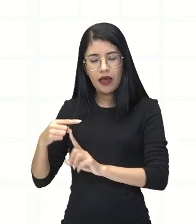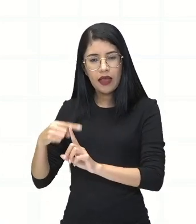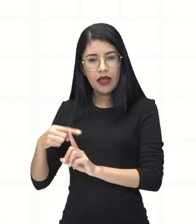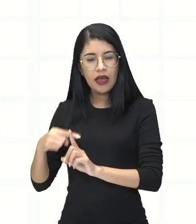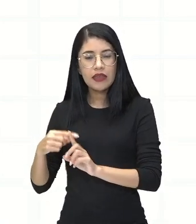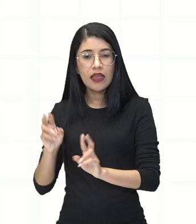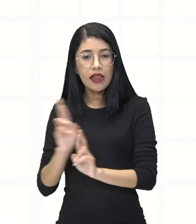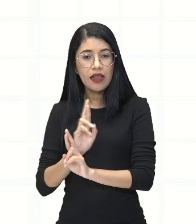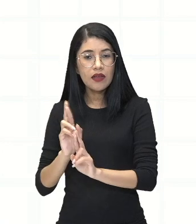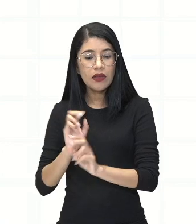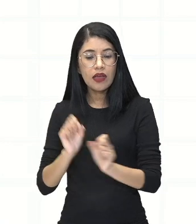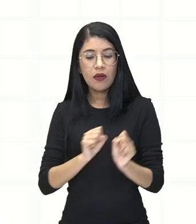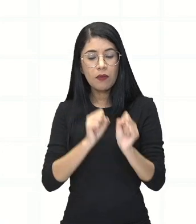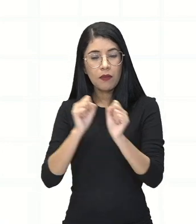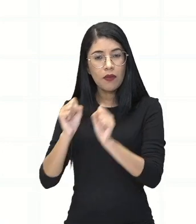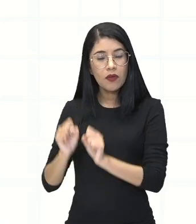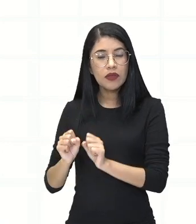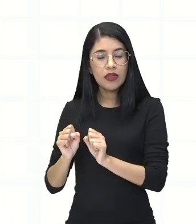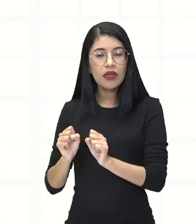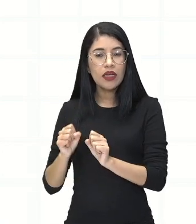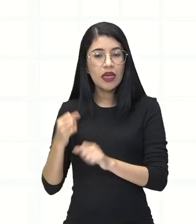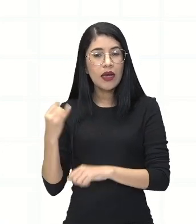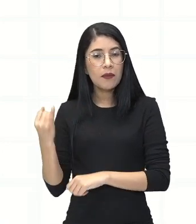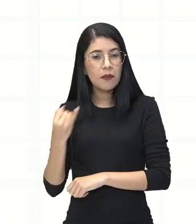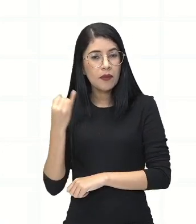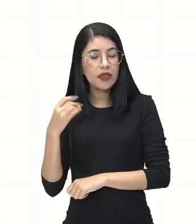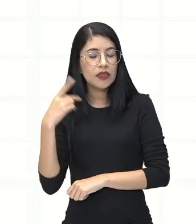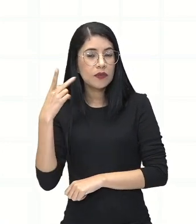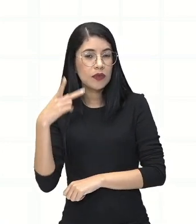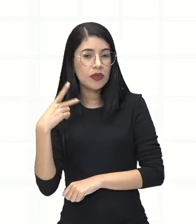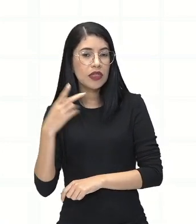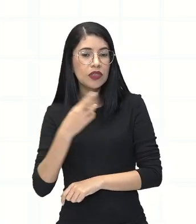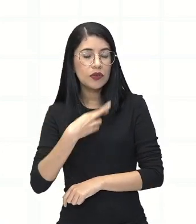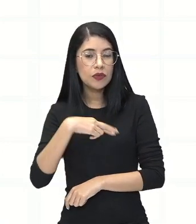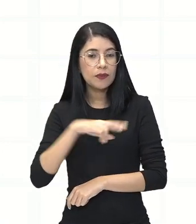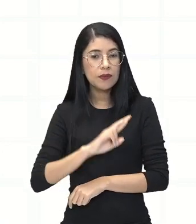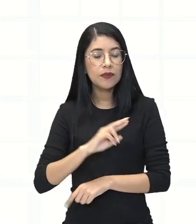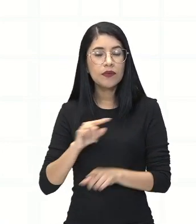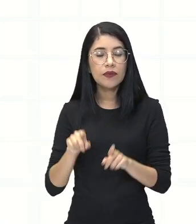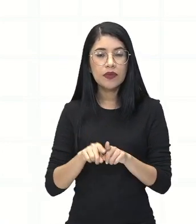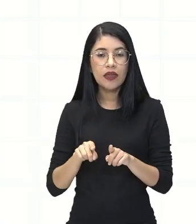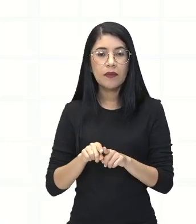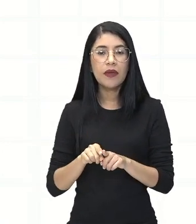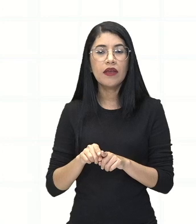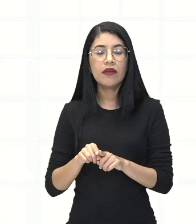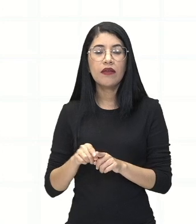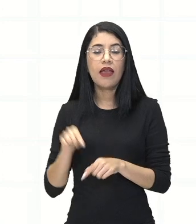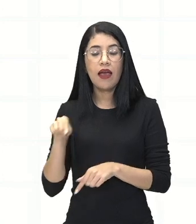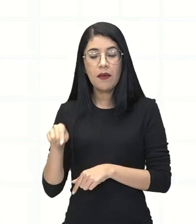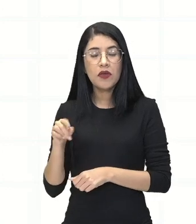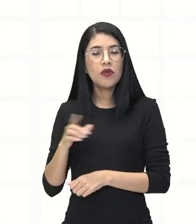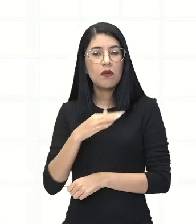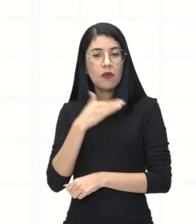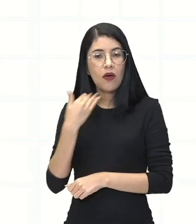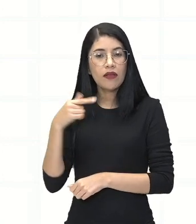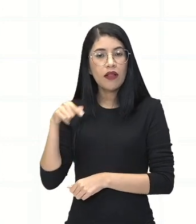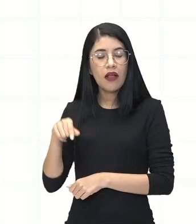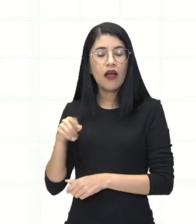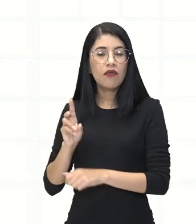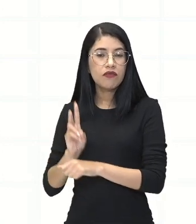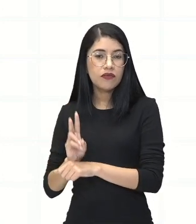com o poder e representam a importância política e religiosa que o corpo ali sepultado preservou